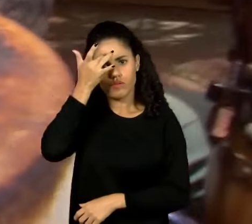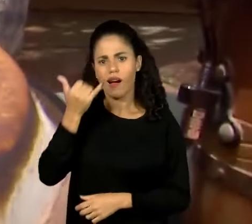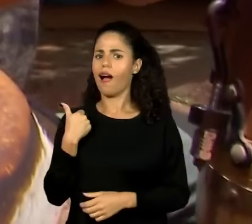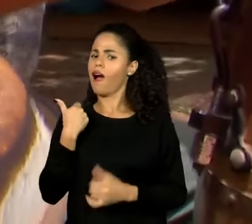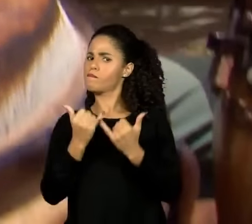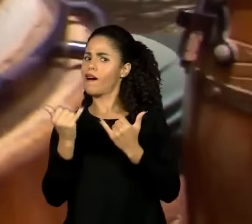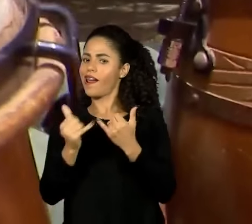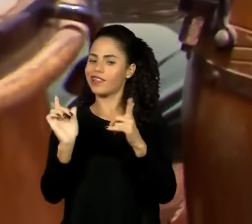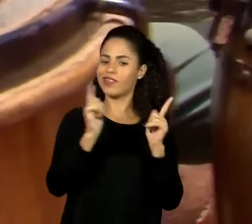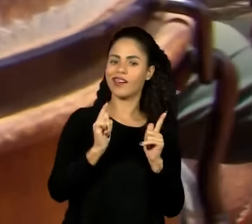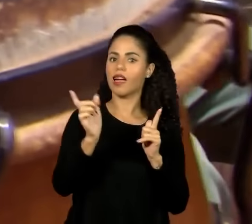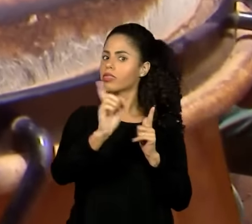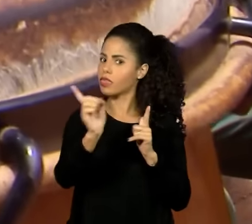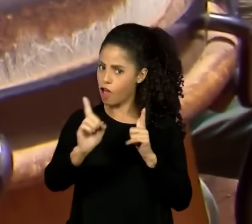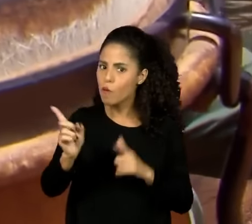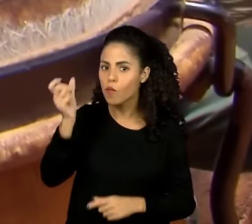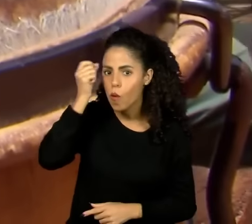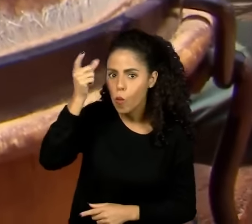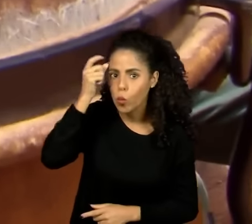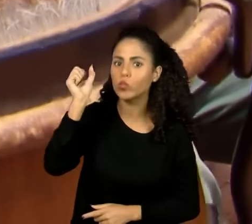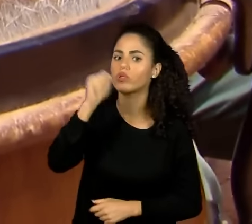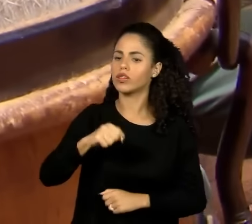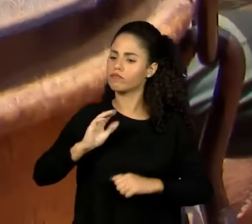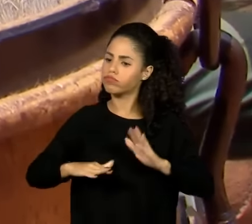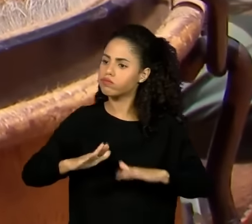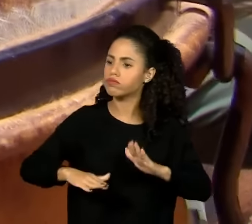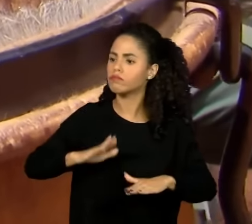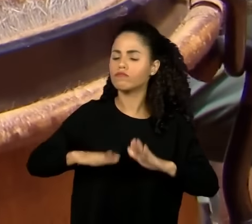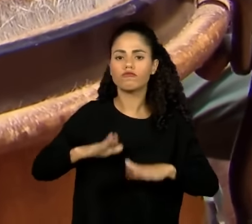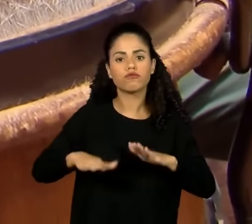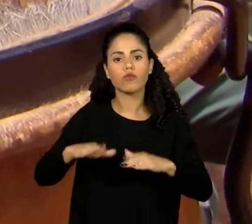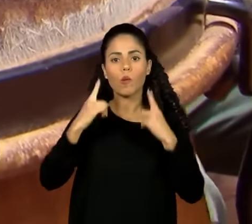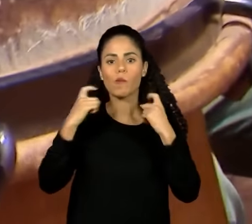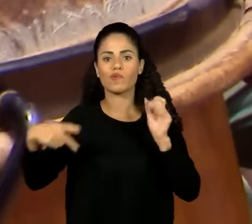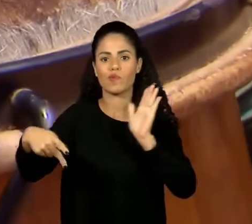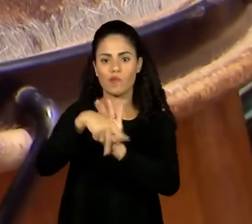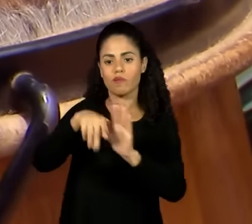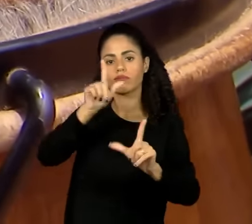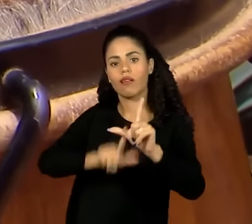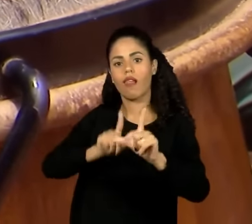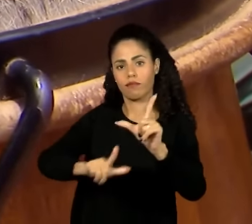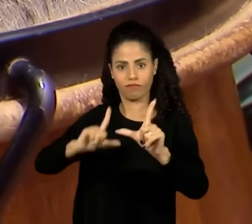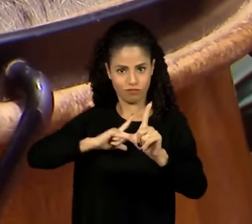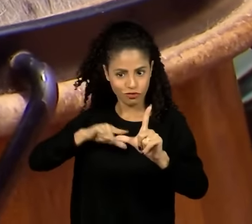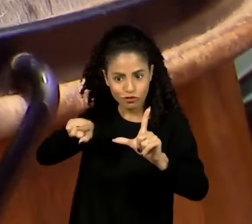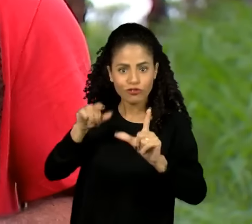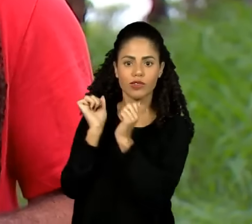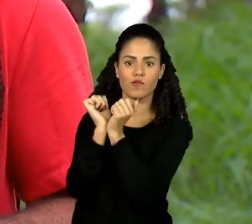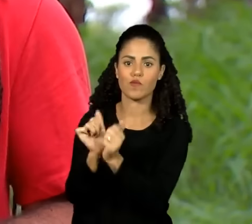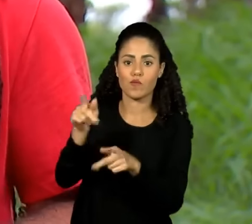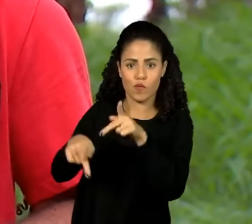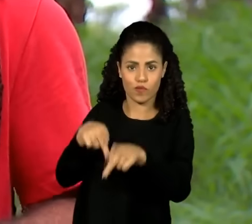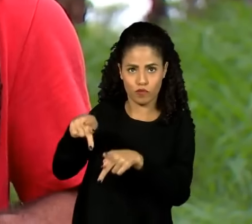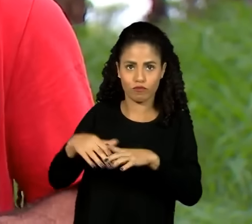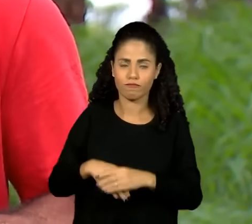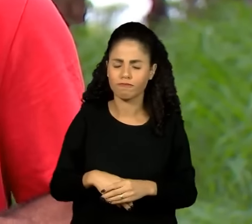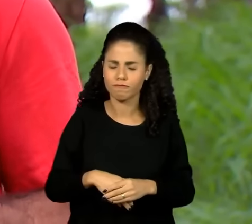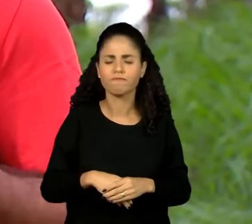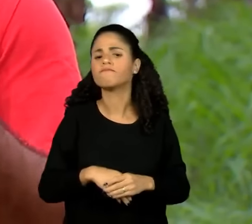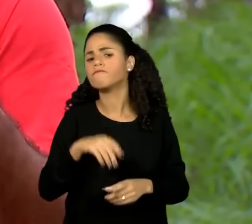mas o som dos tambores guiava planos de fuga presentes nas letras das canções. É a